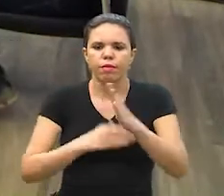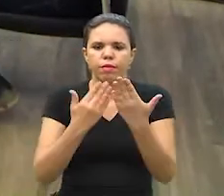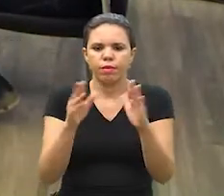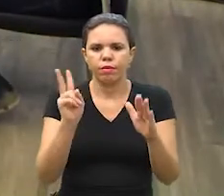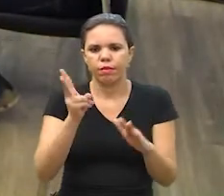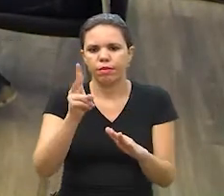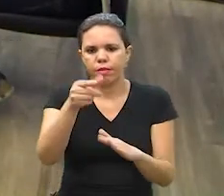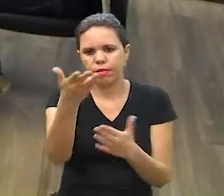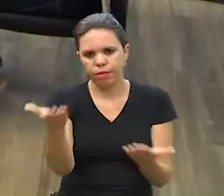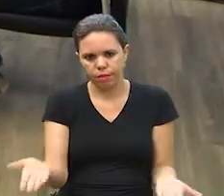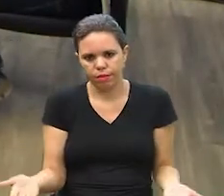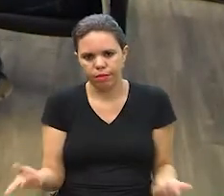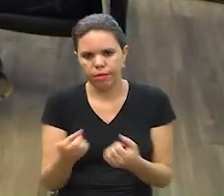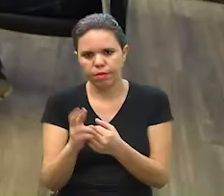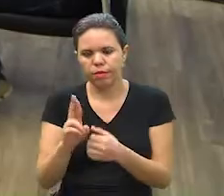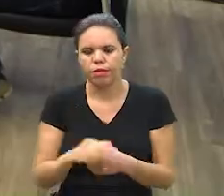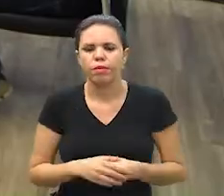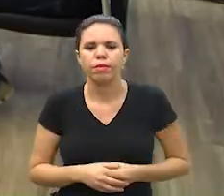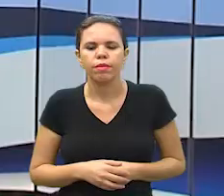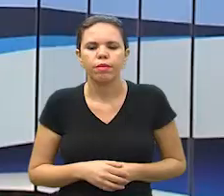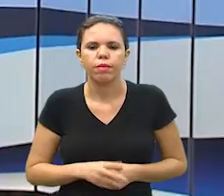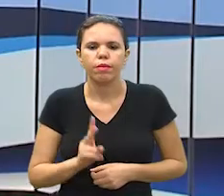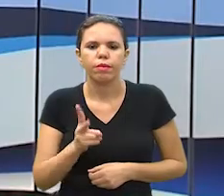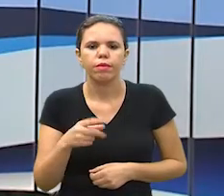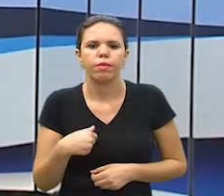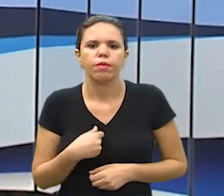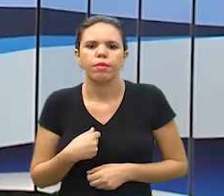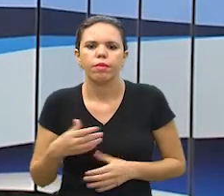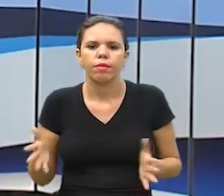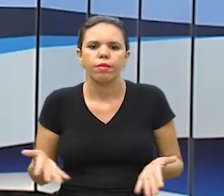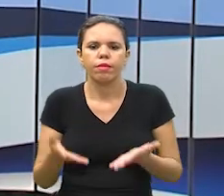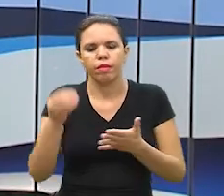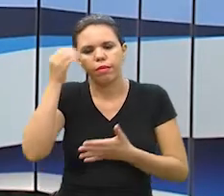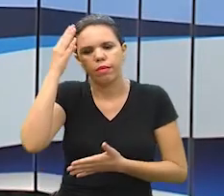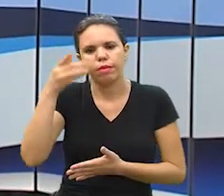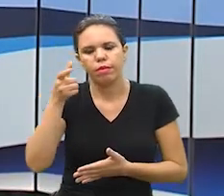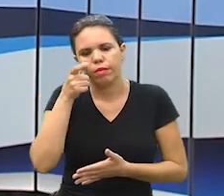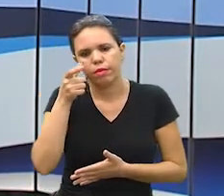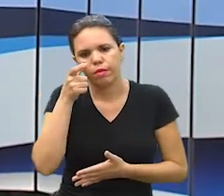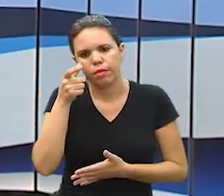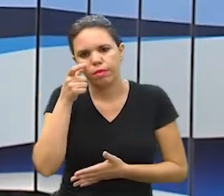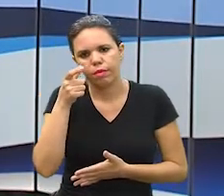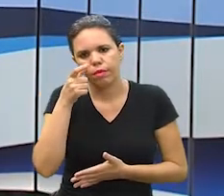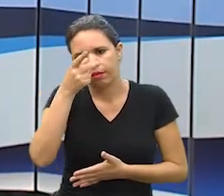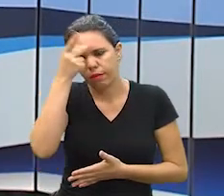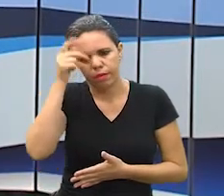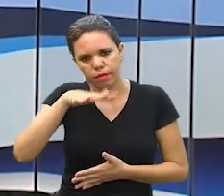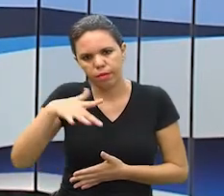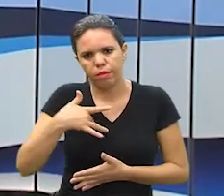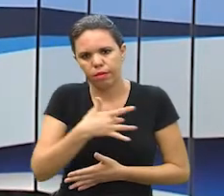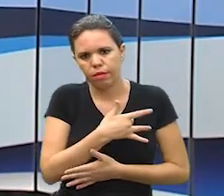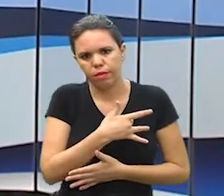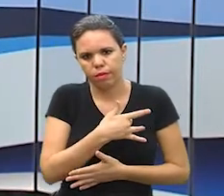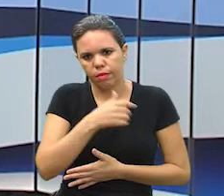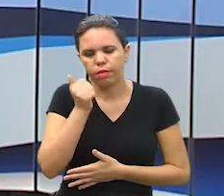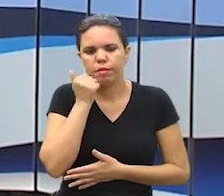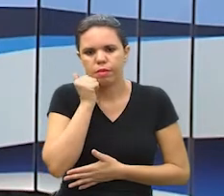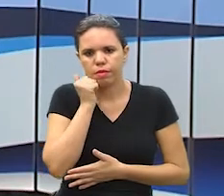Campinas estão sempre abertas, viu? Porque é sempre enriquecedor quando a gente escuta alguém da área da saúde, da